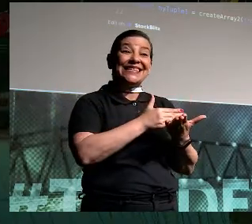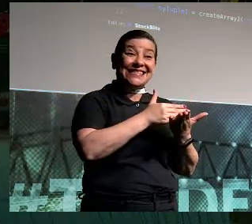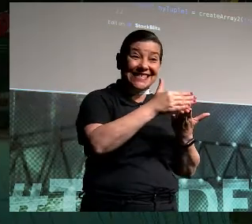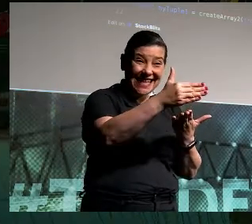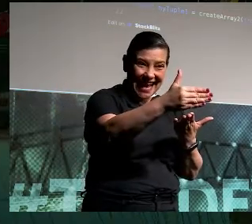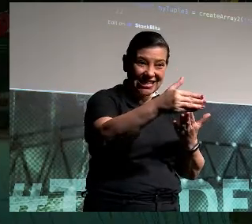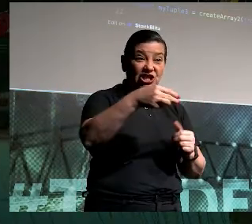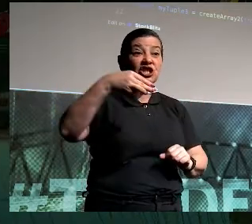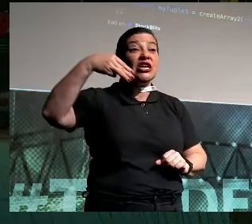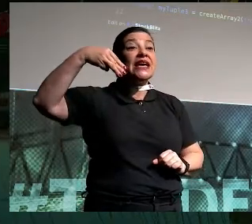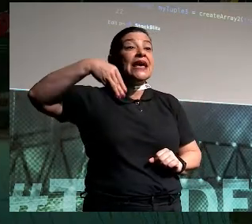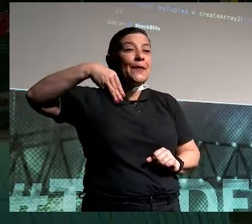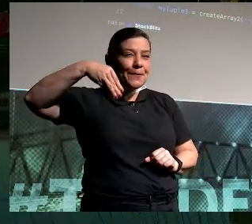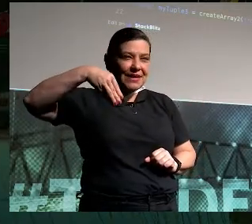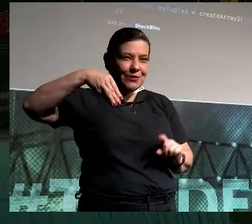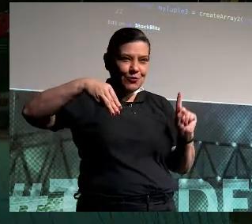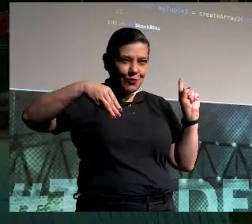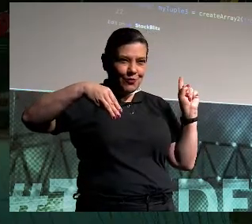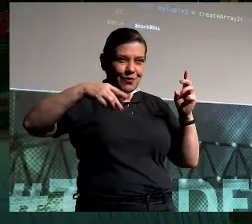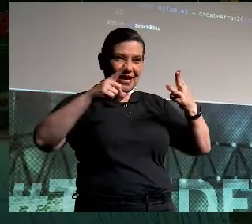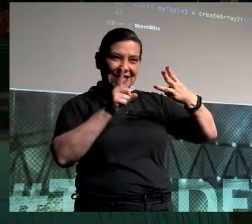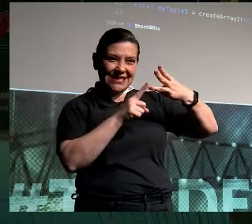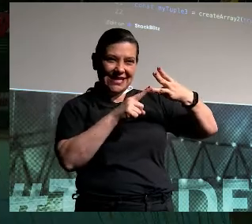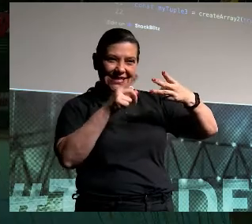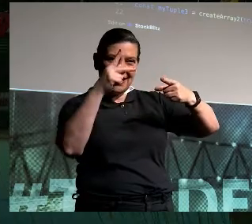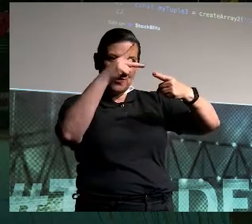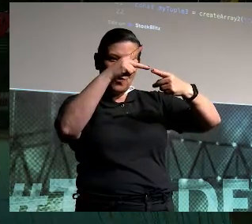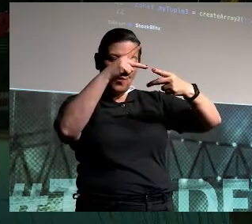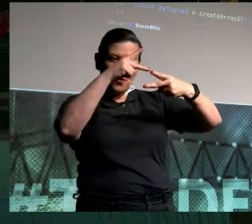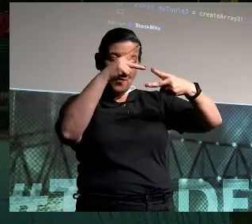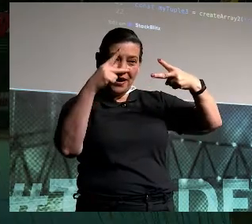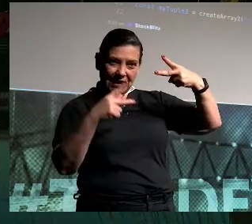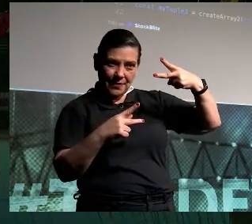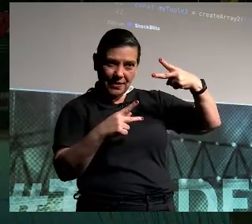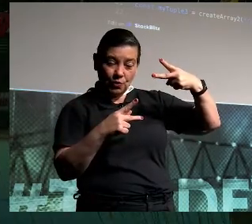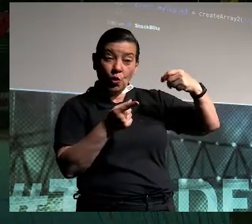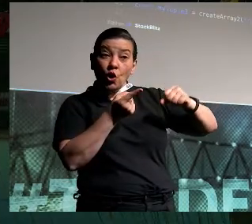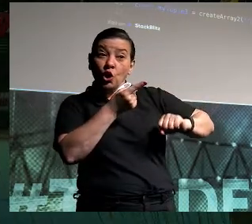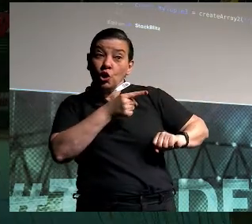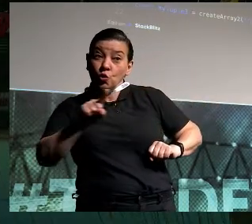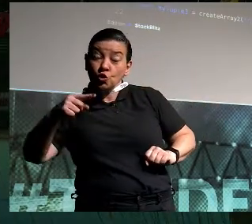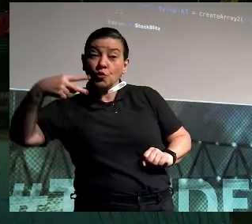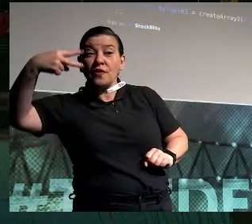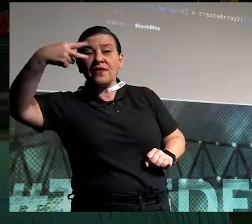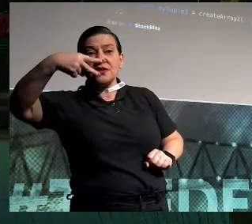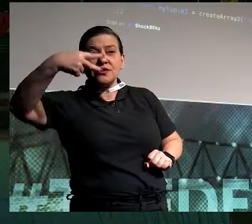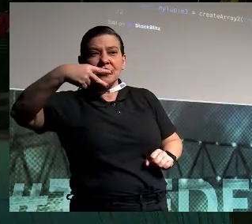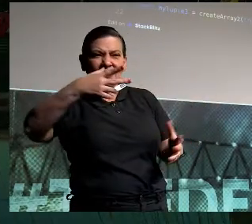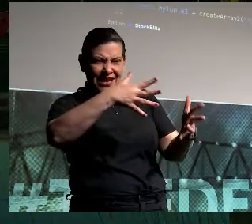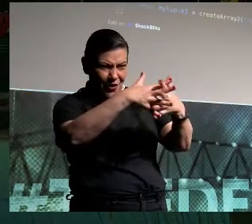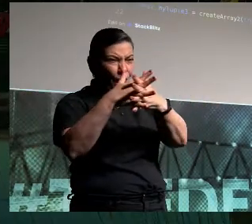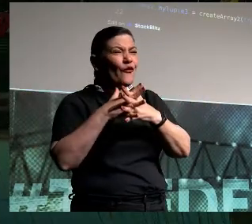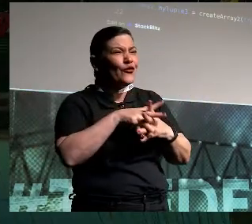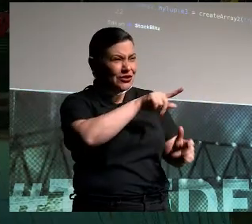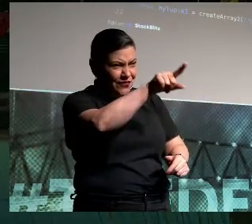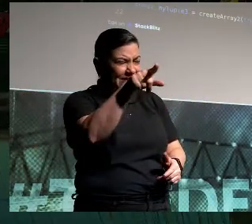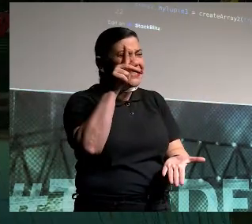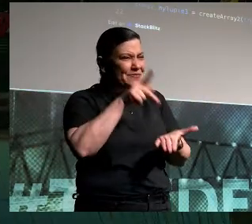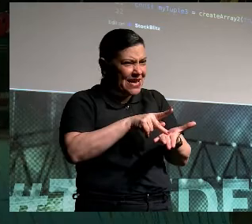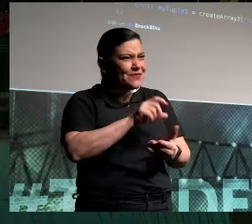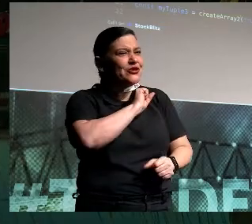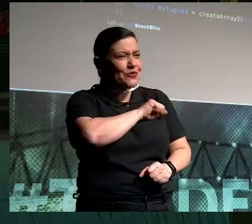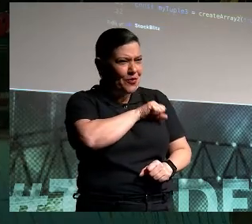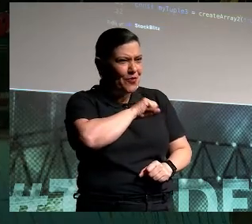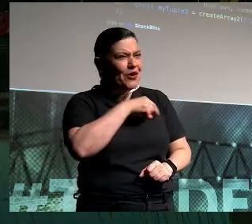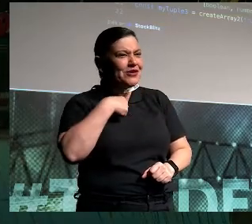middle, que é do terceiro parâmetro em diante, e o último vai ser o segundo, só para confundir a cabeça de vocês mesmo, tá? E